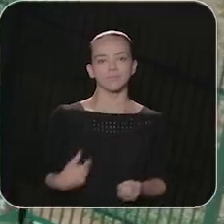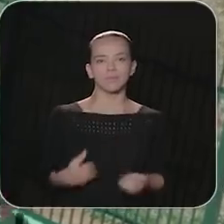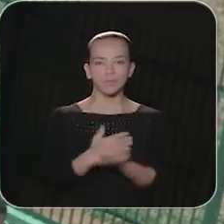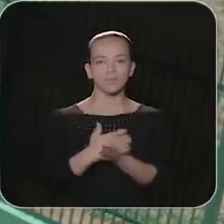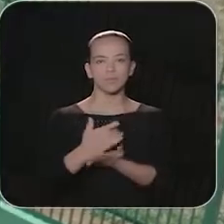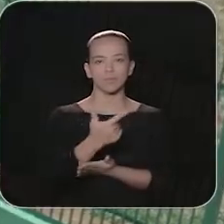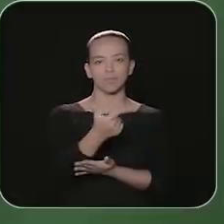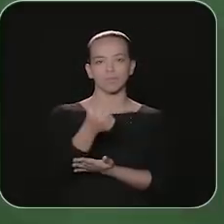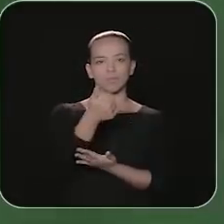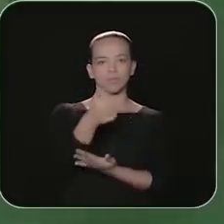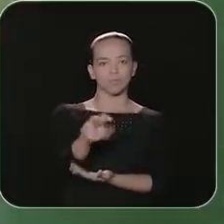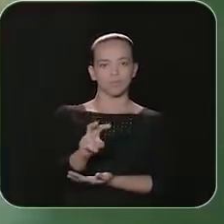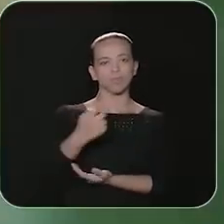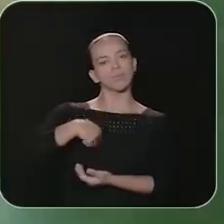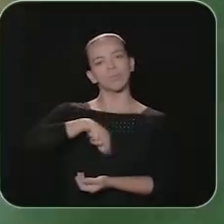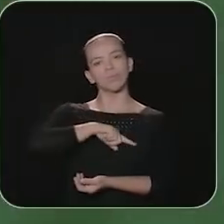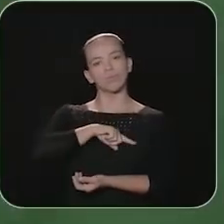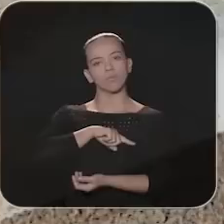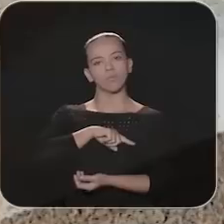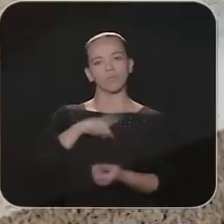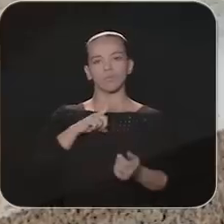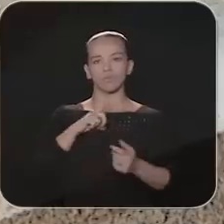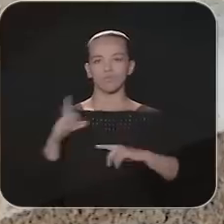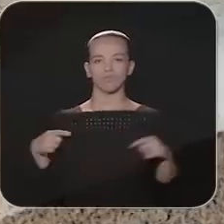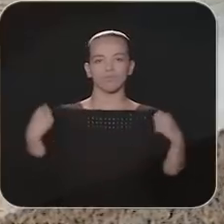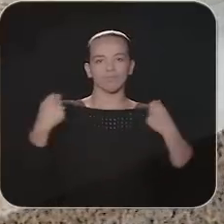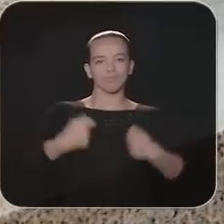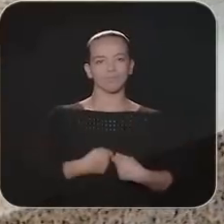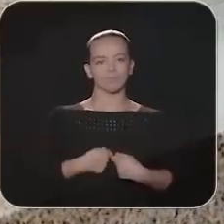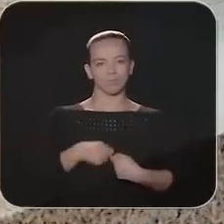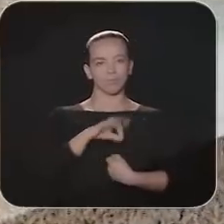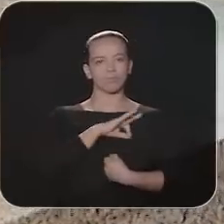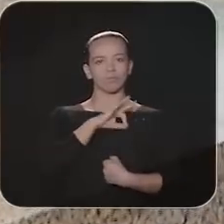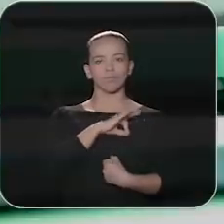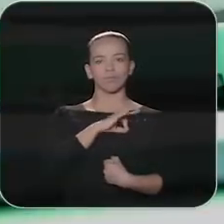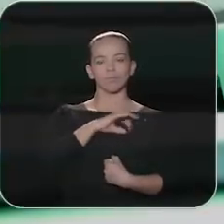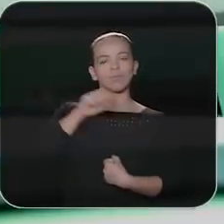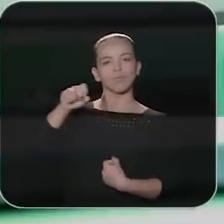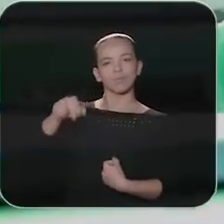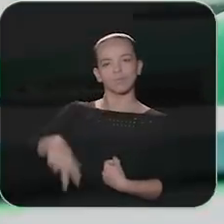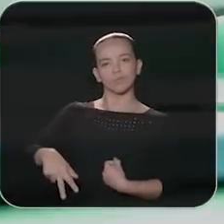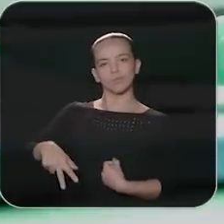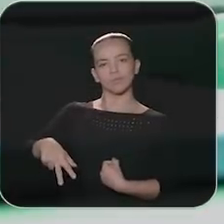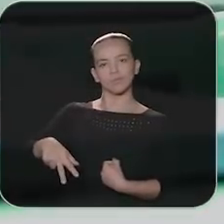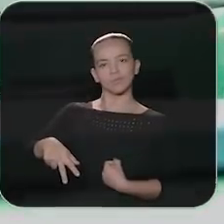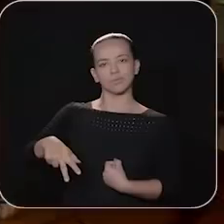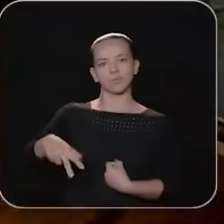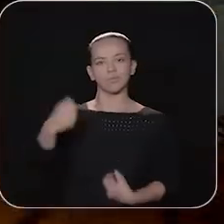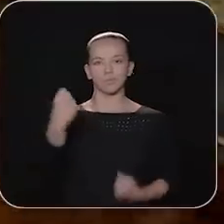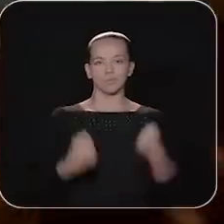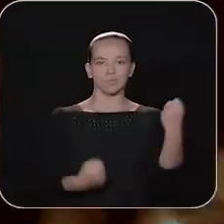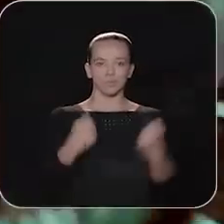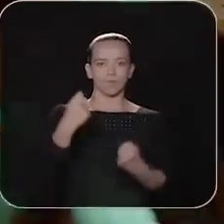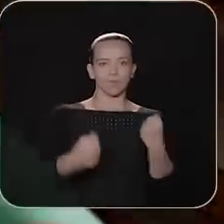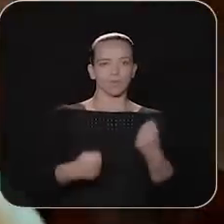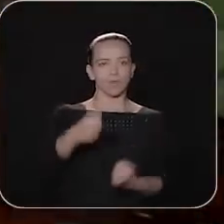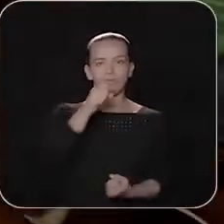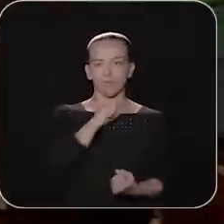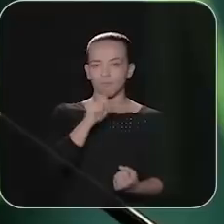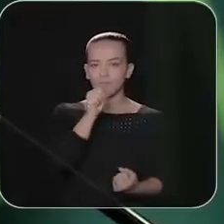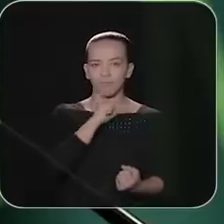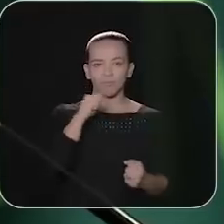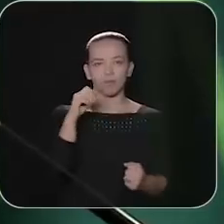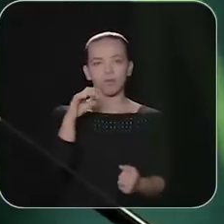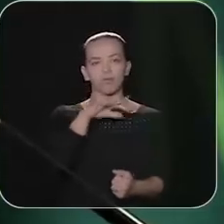Muitas vezes os alunos terminam o ensino médio e não conseguem entrar numa universidade gratuita, pública, e para de estudar.